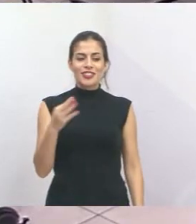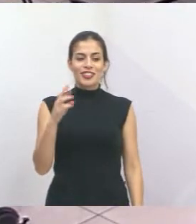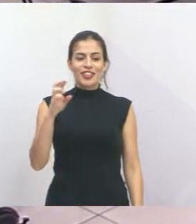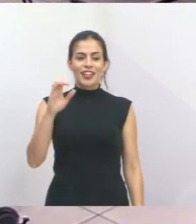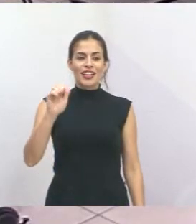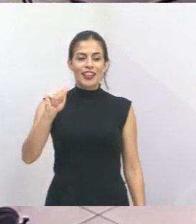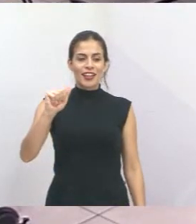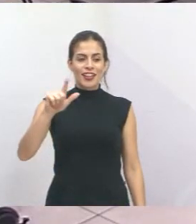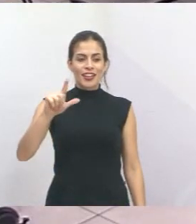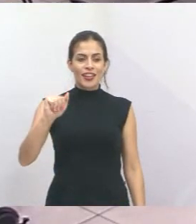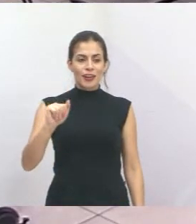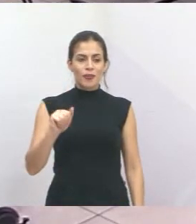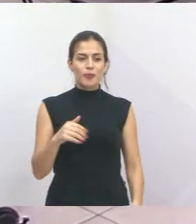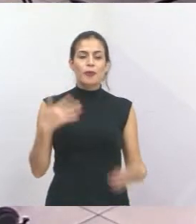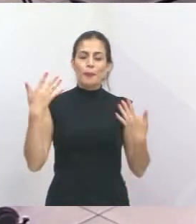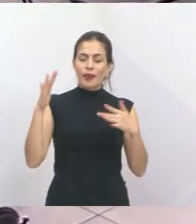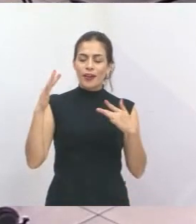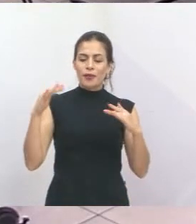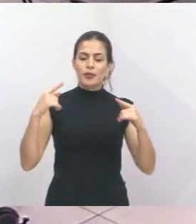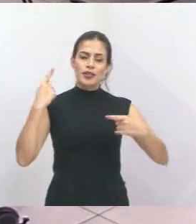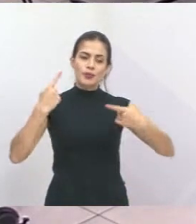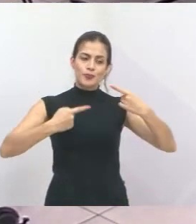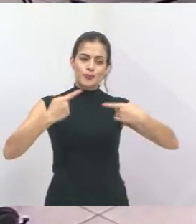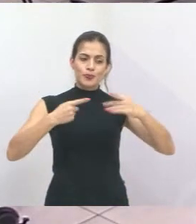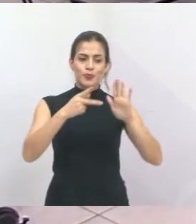Projeto continua em discussão.